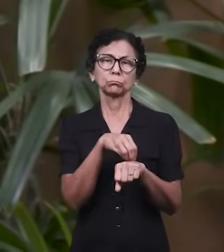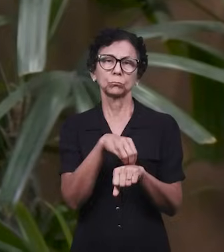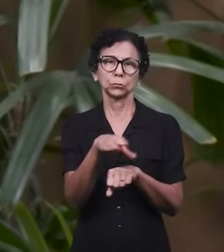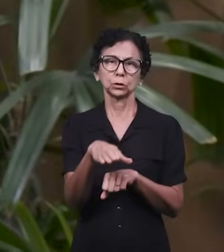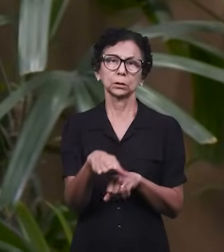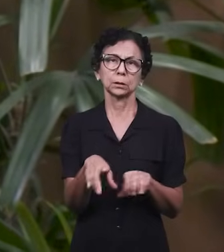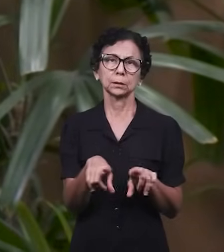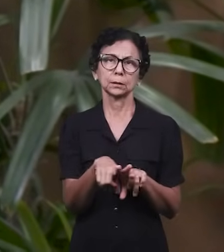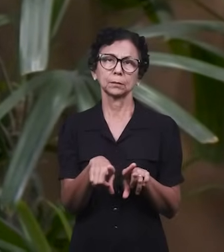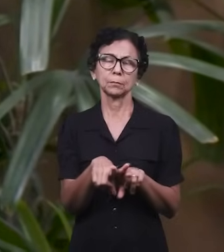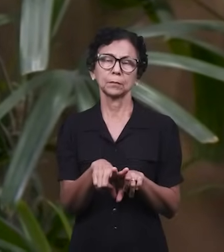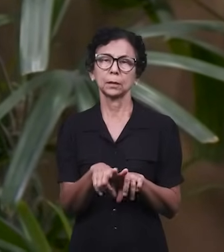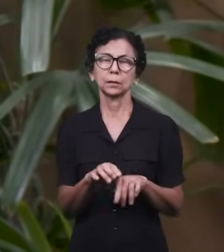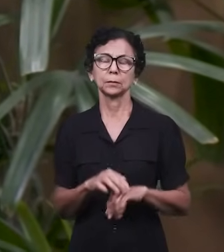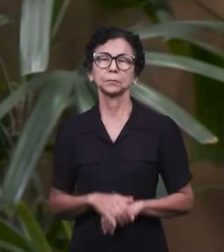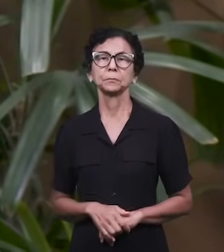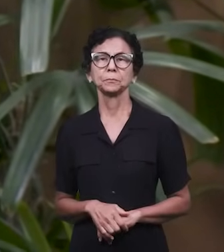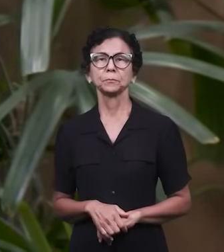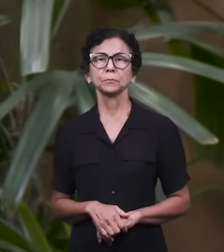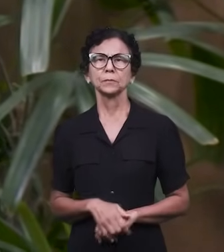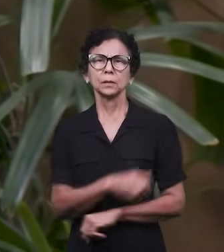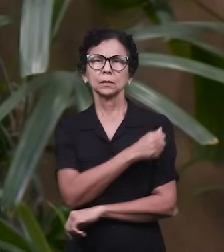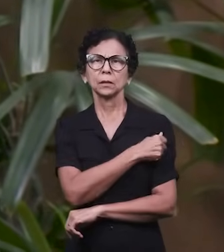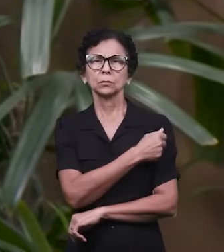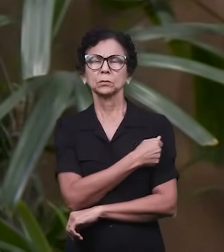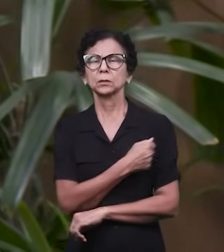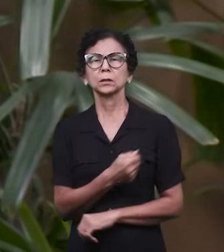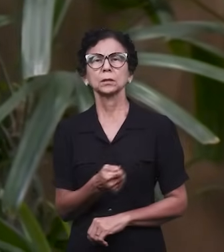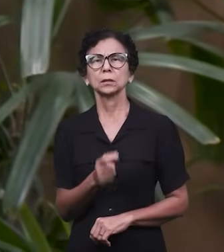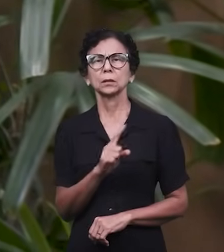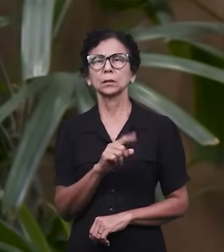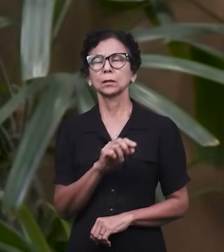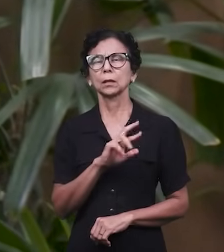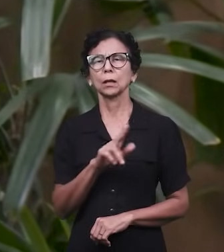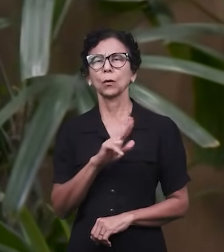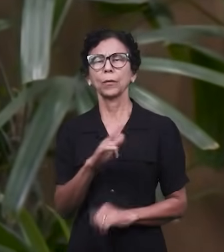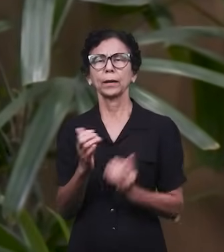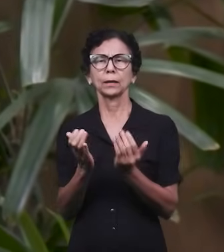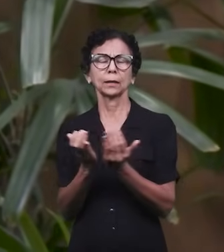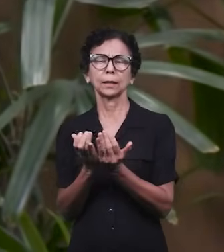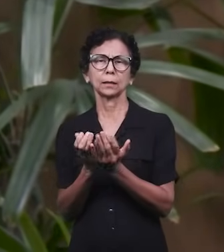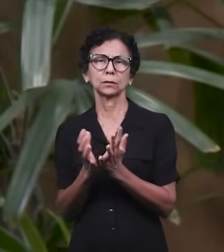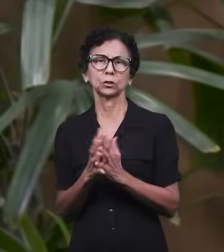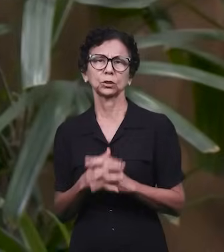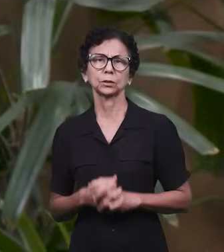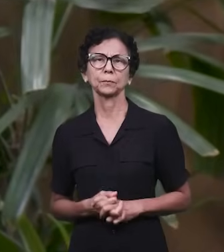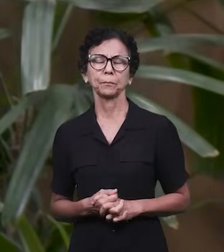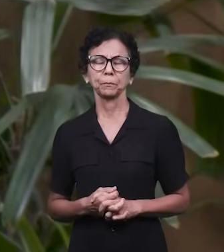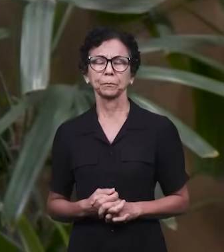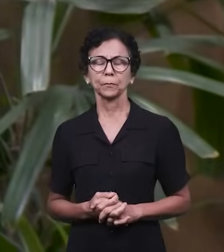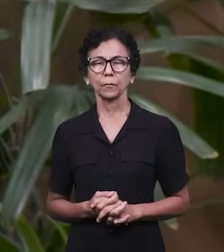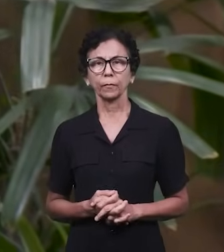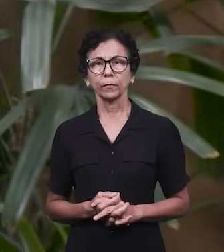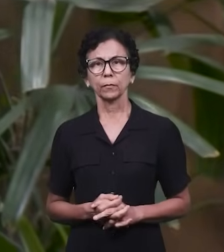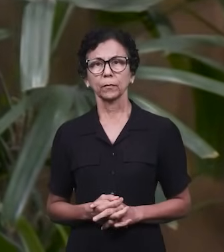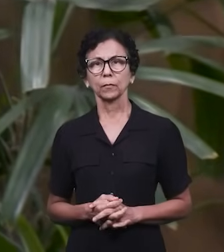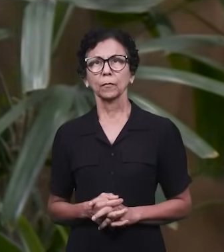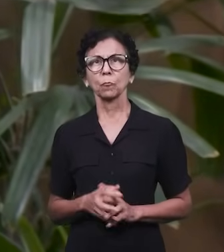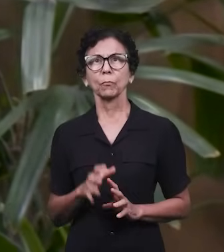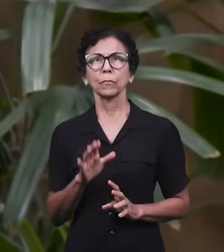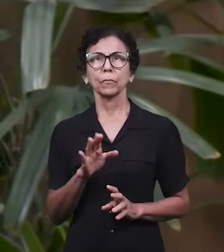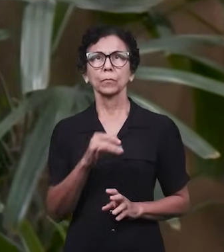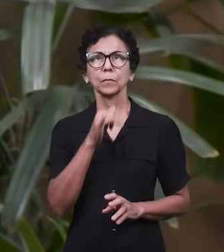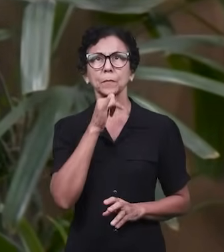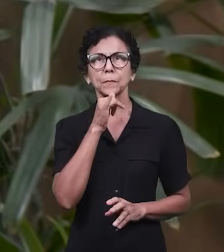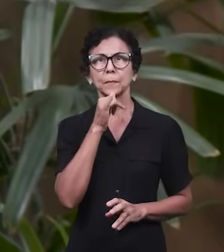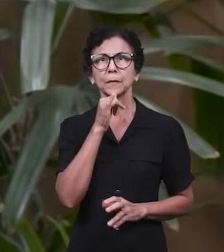ímpios. E na igreja o tempo inteiro. Você deixar de ir ao culto para estudar é uma coisa que você está